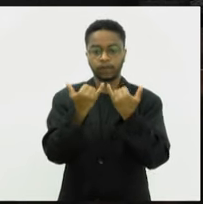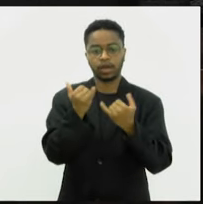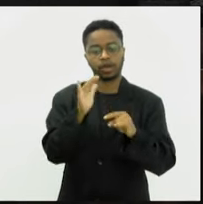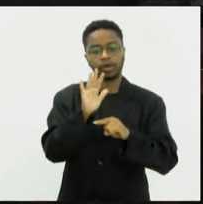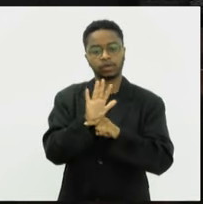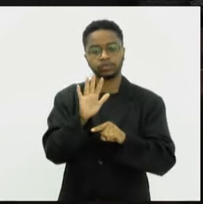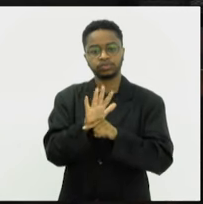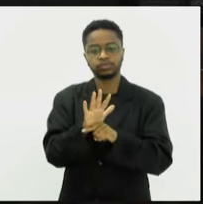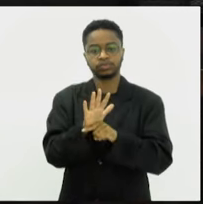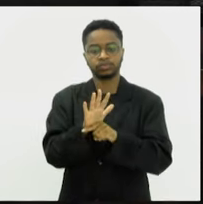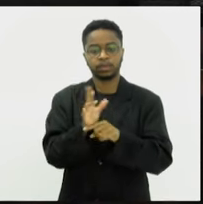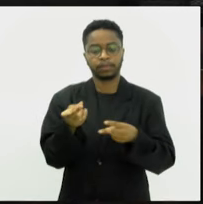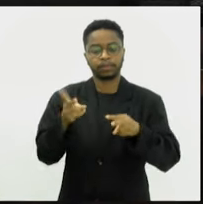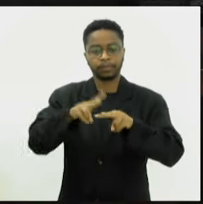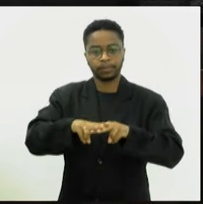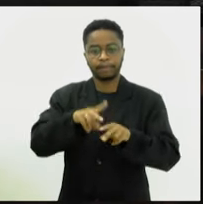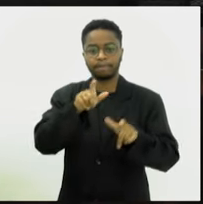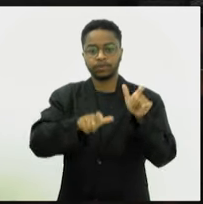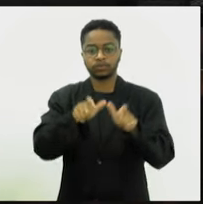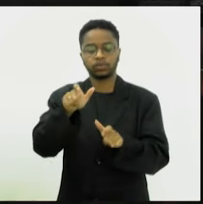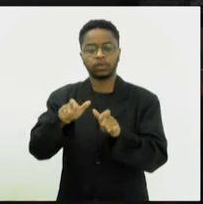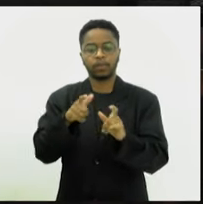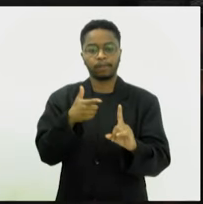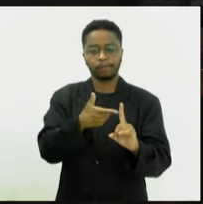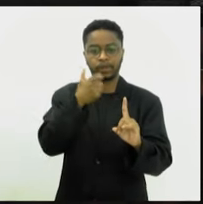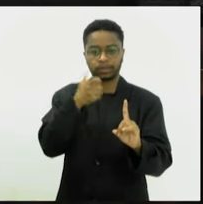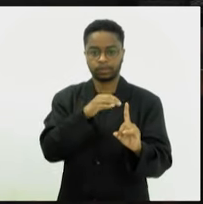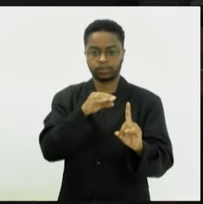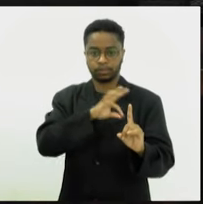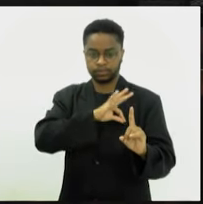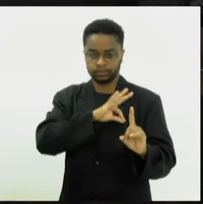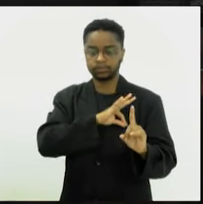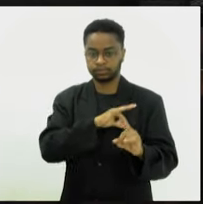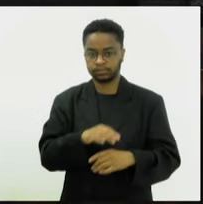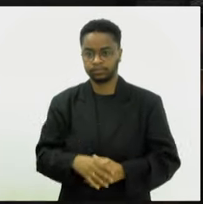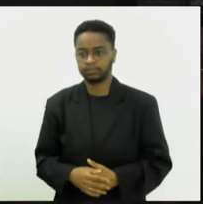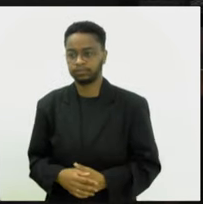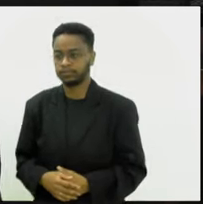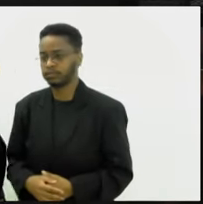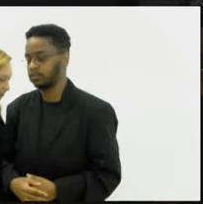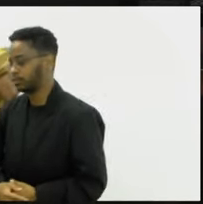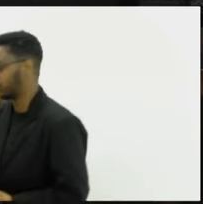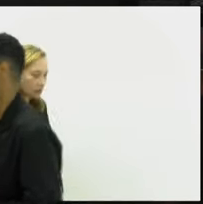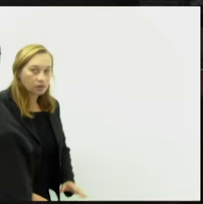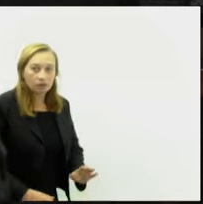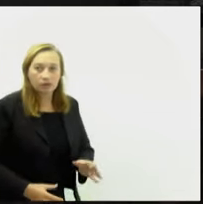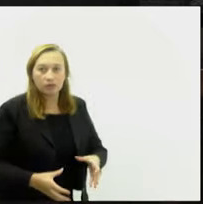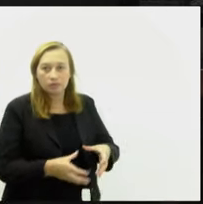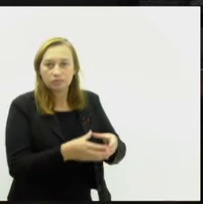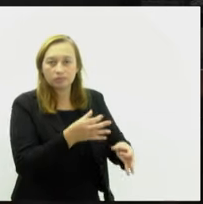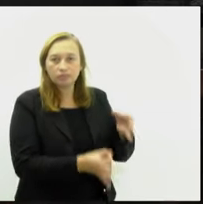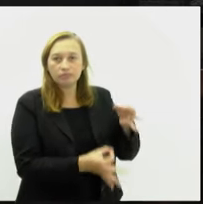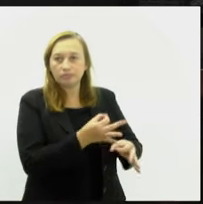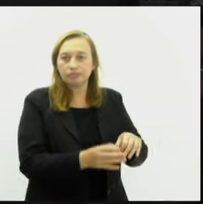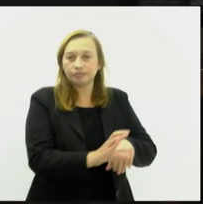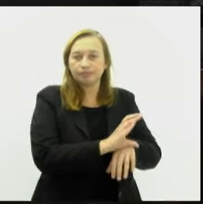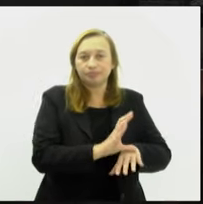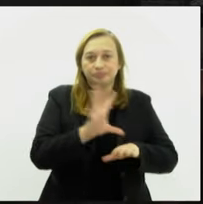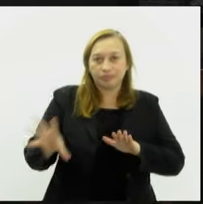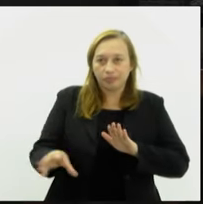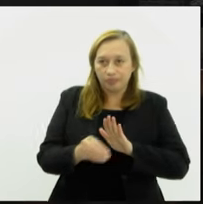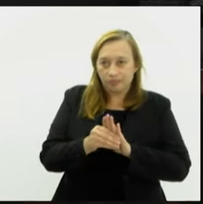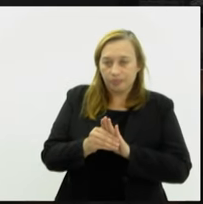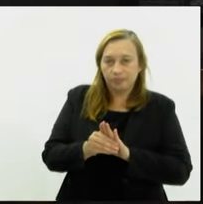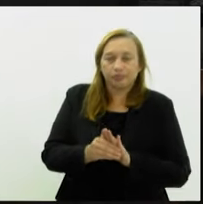a prisão de assassinos de policiais. Pareceres das comissões de Constituição e Justiça pela condicionalidade com